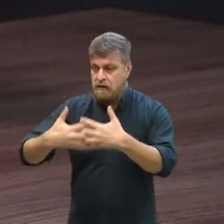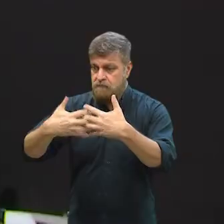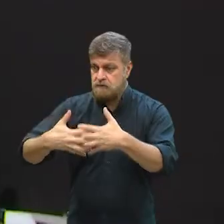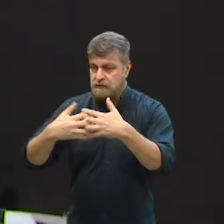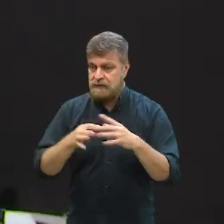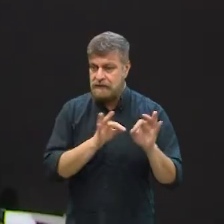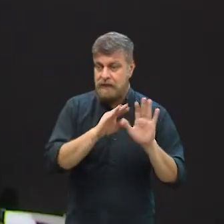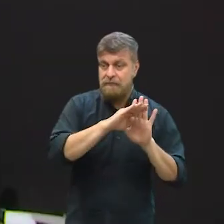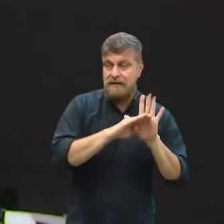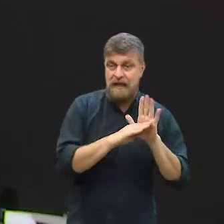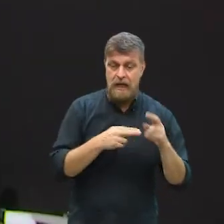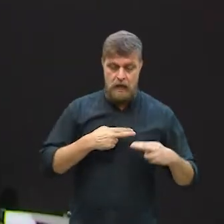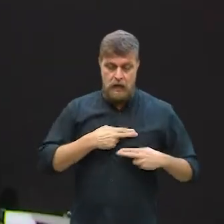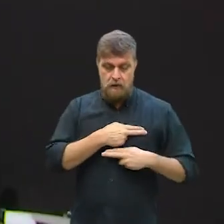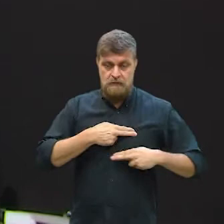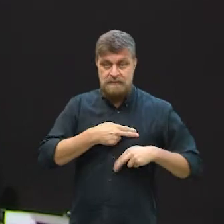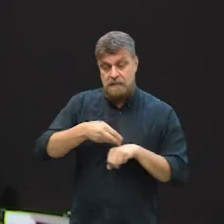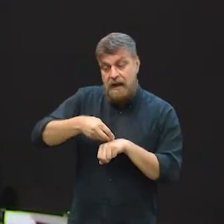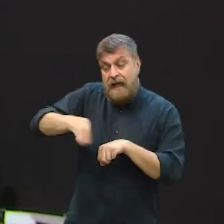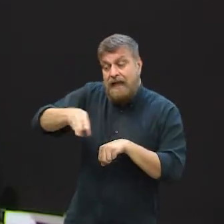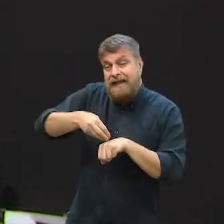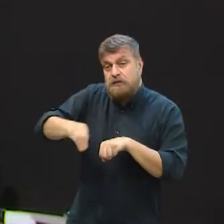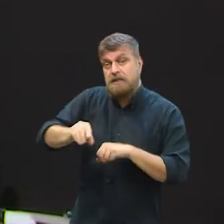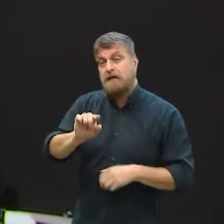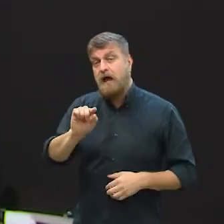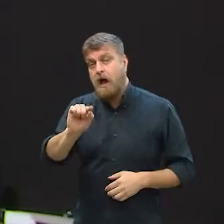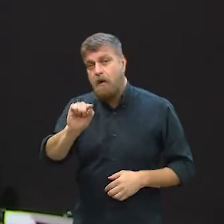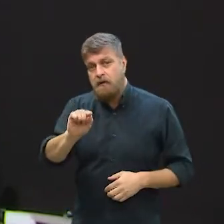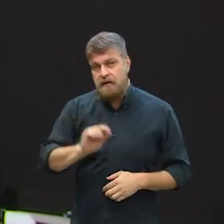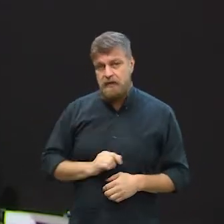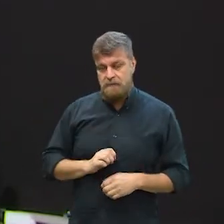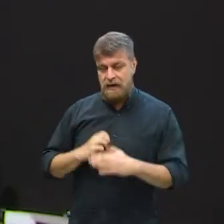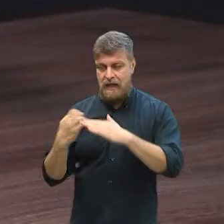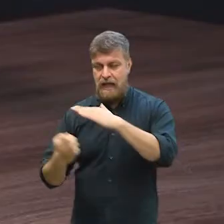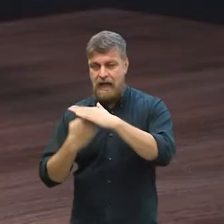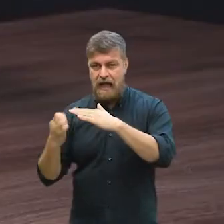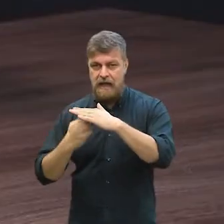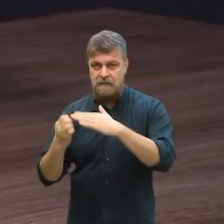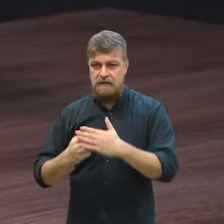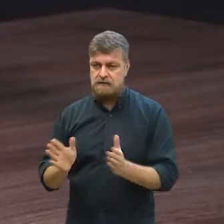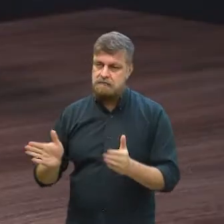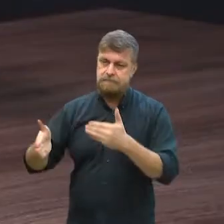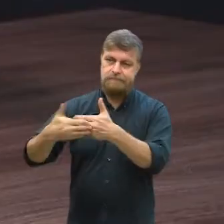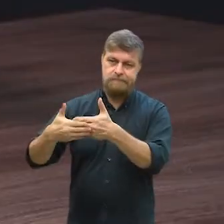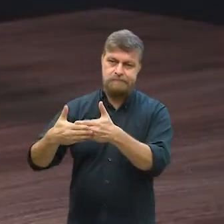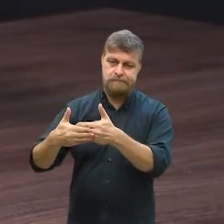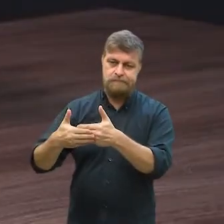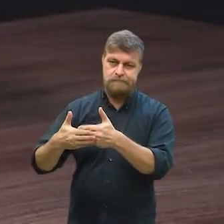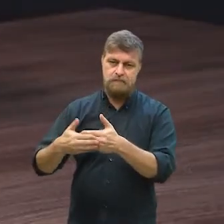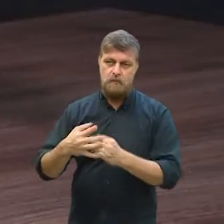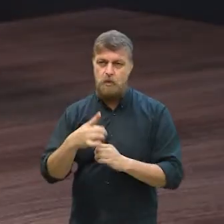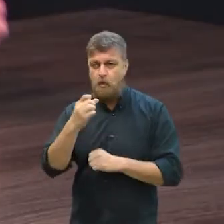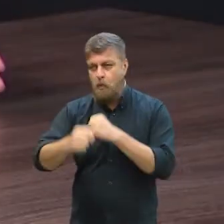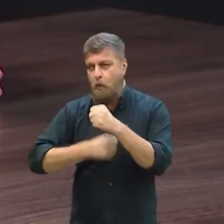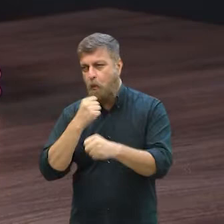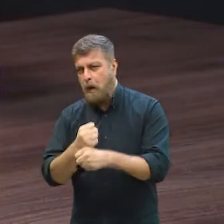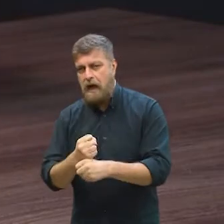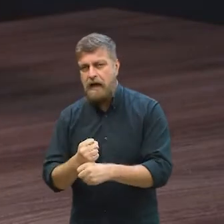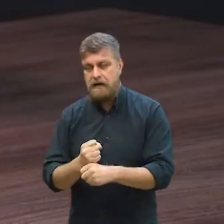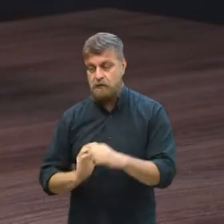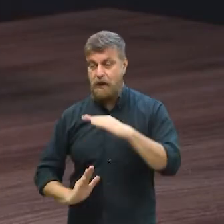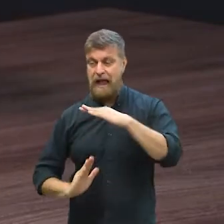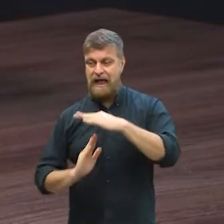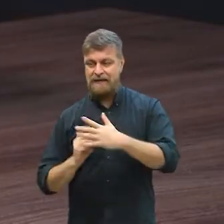negócio. Que dicas o Sebrae pode dar a essas pessoas para que esse negócio não morra em um